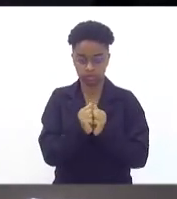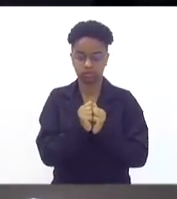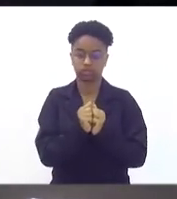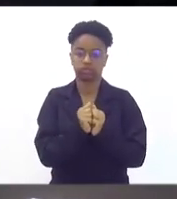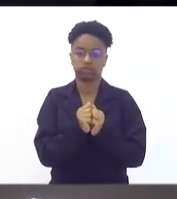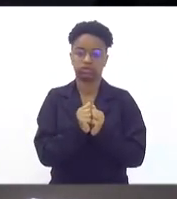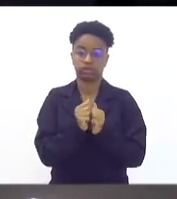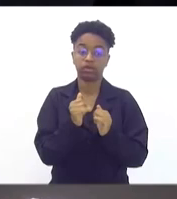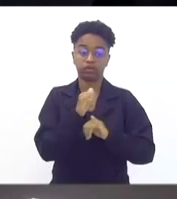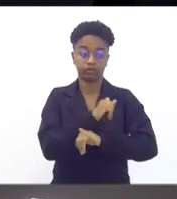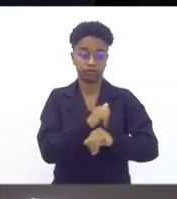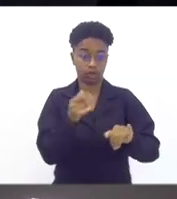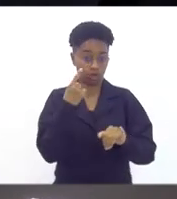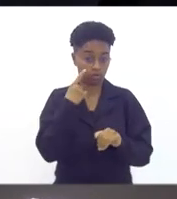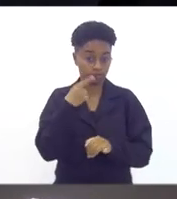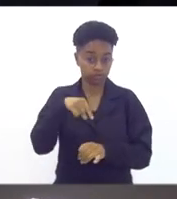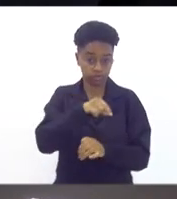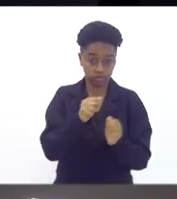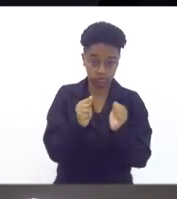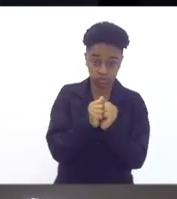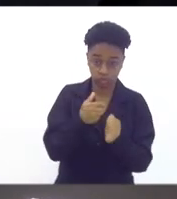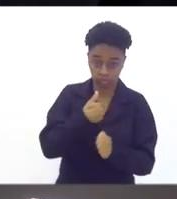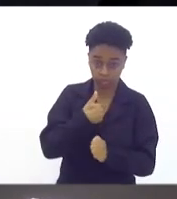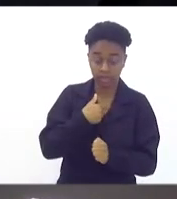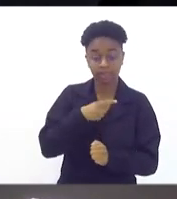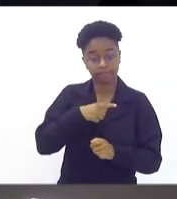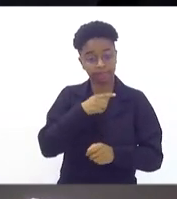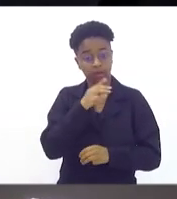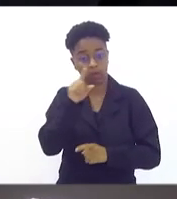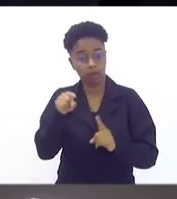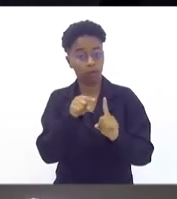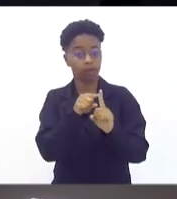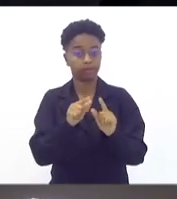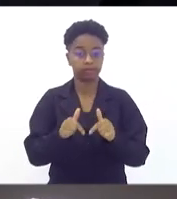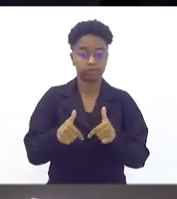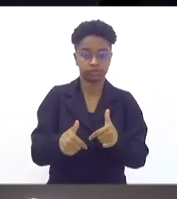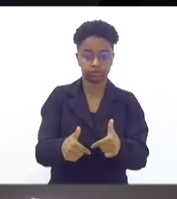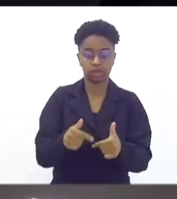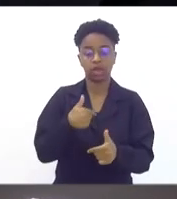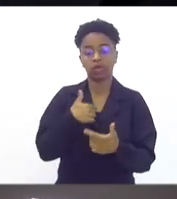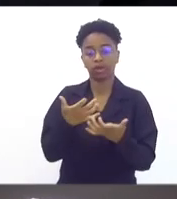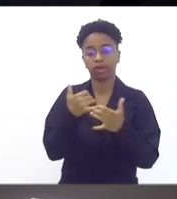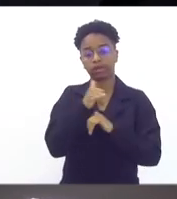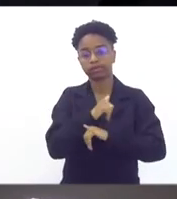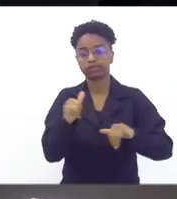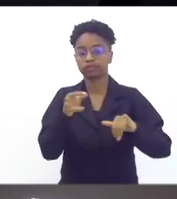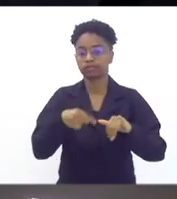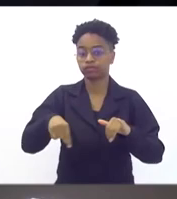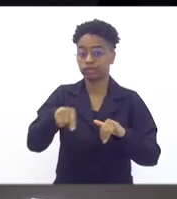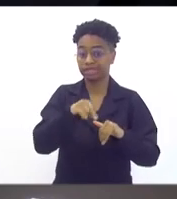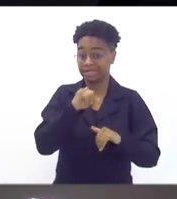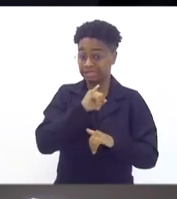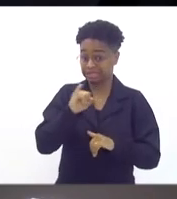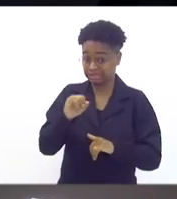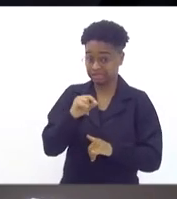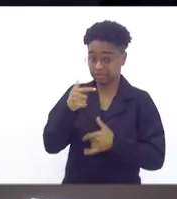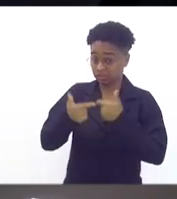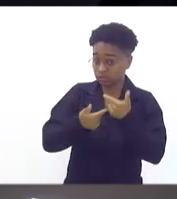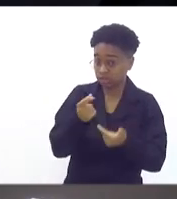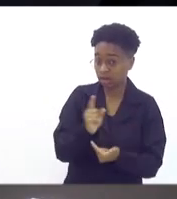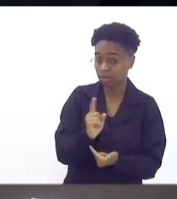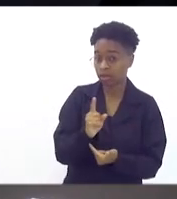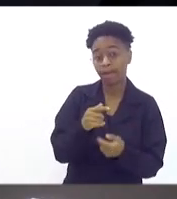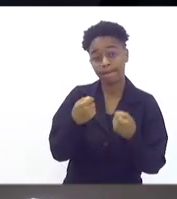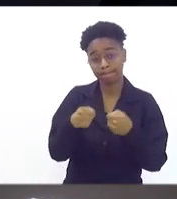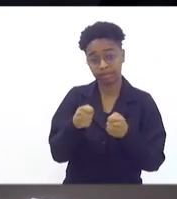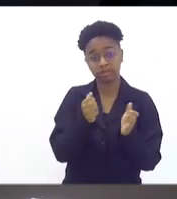vocês estão aqui comigo a gente tem uma missão para desempenhar eu queria dizer para vocês o seguinte que se vocês não trabalharem eu vou